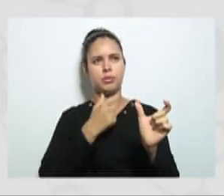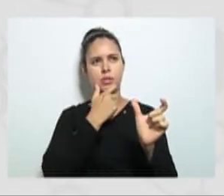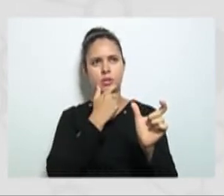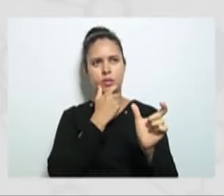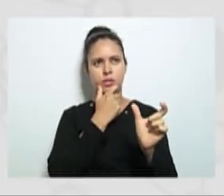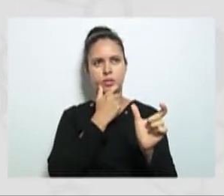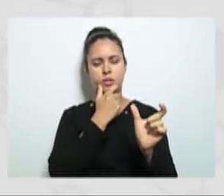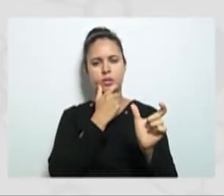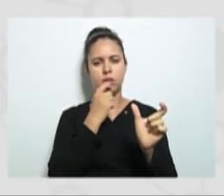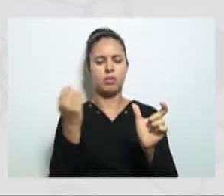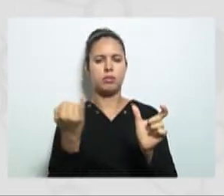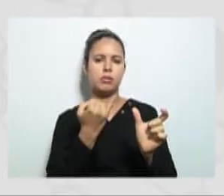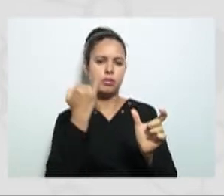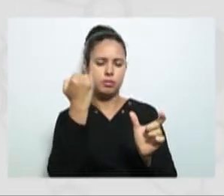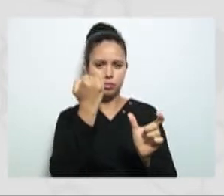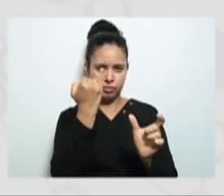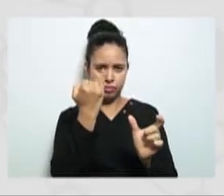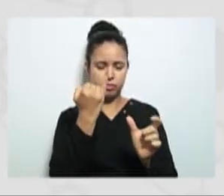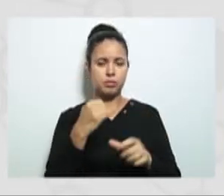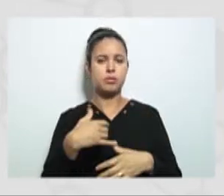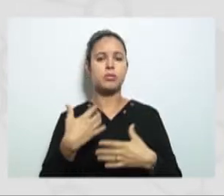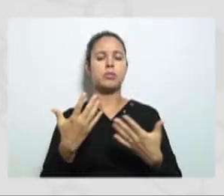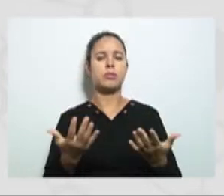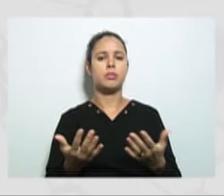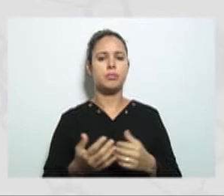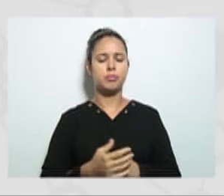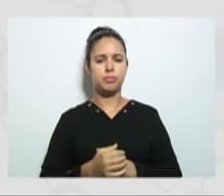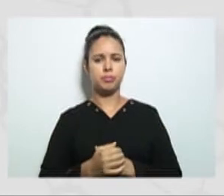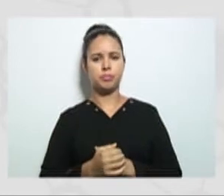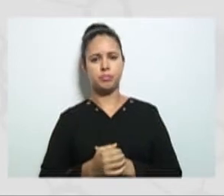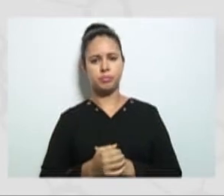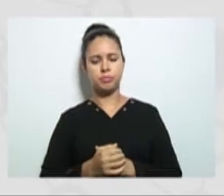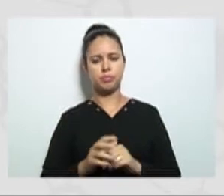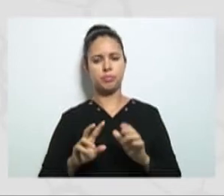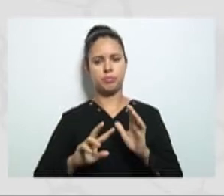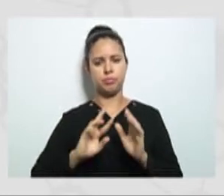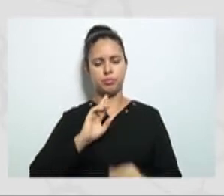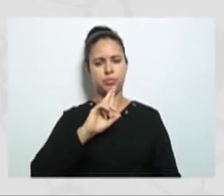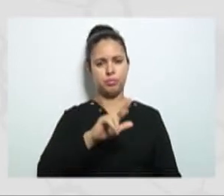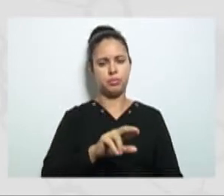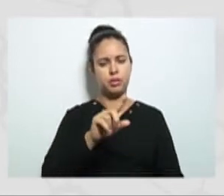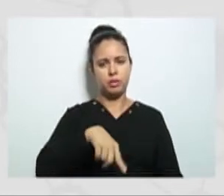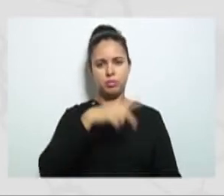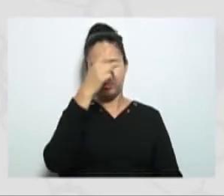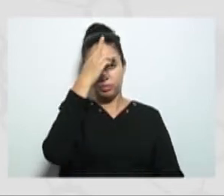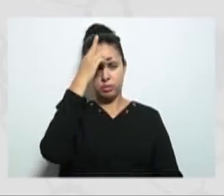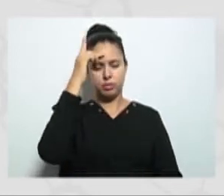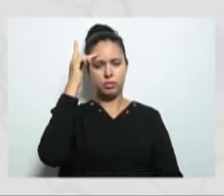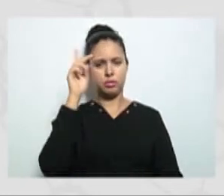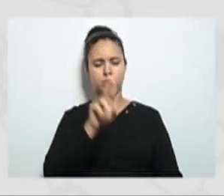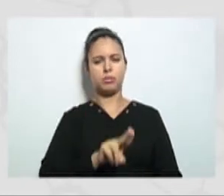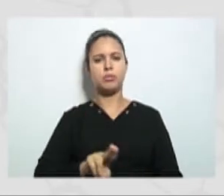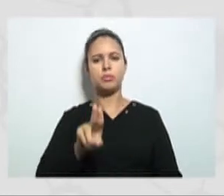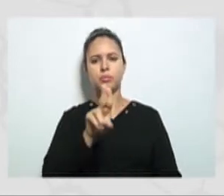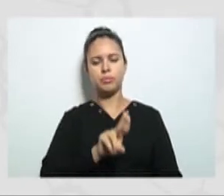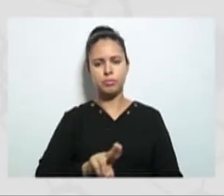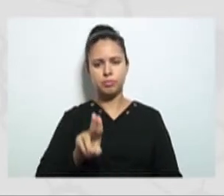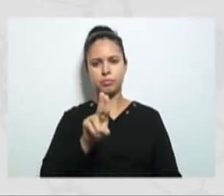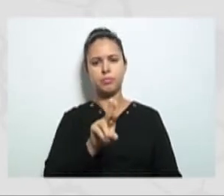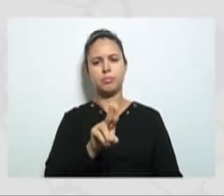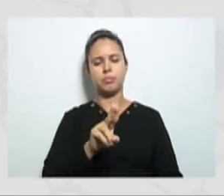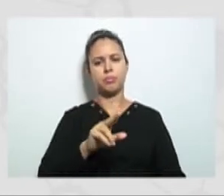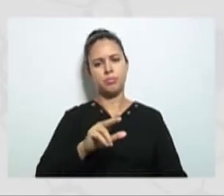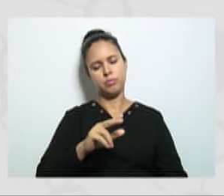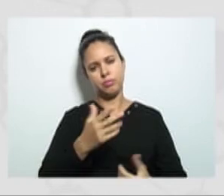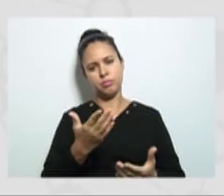sistema computacional? É que são pessoas que fazem o uso do sistema computacional, né? Que são responsáveis pela manipulação